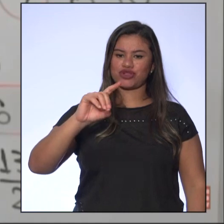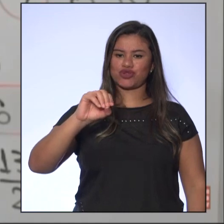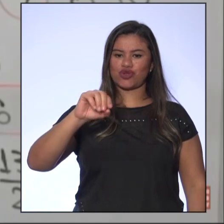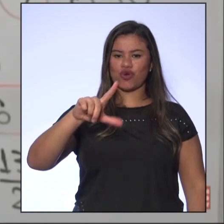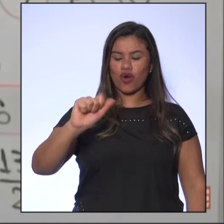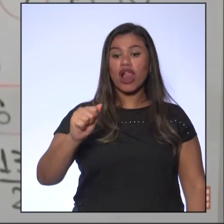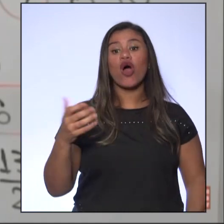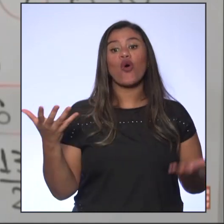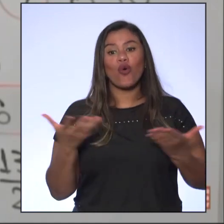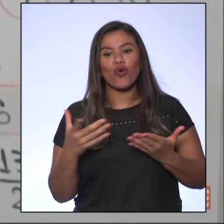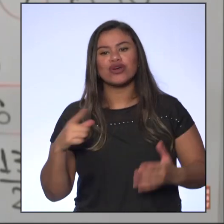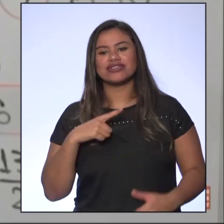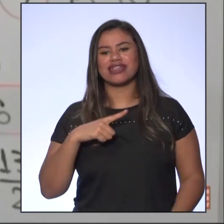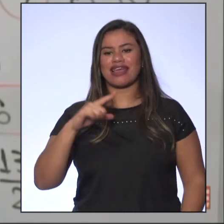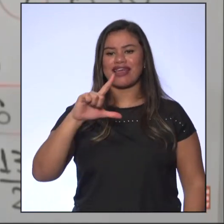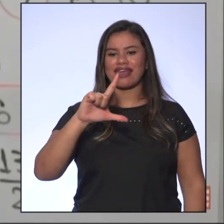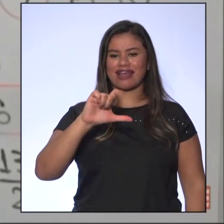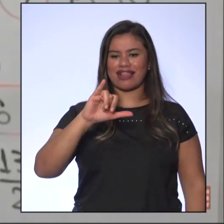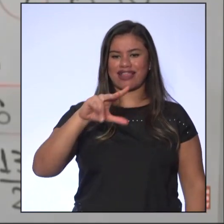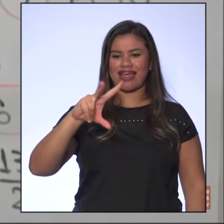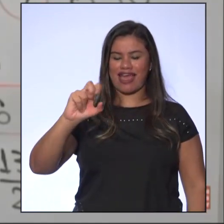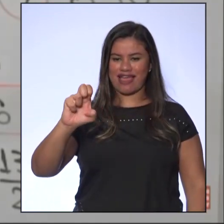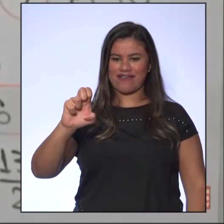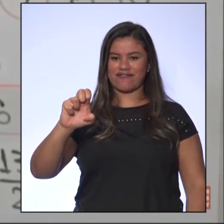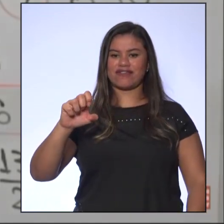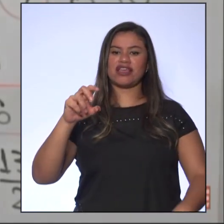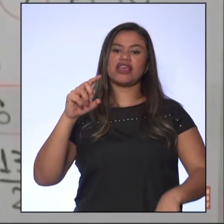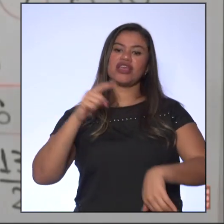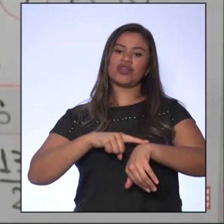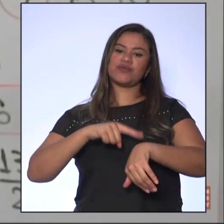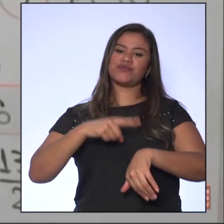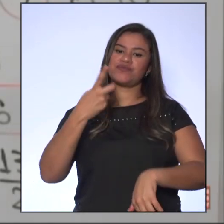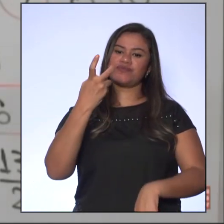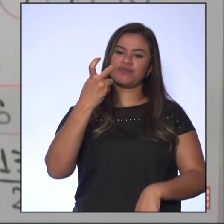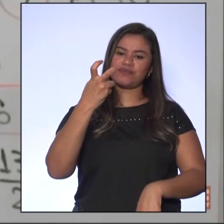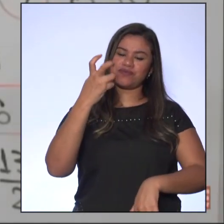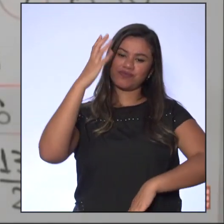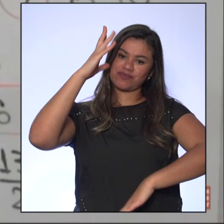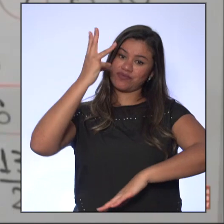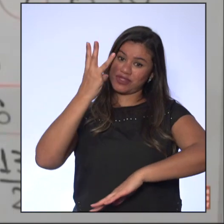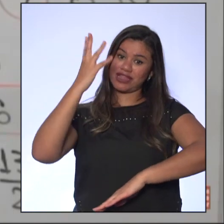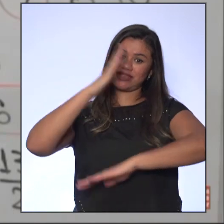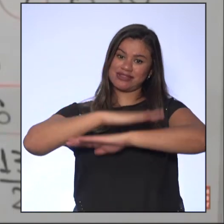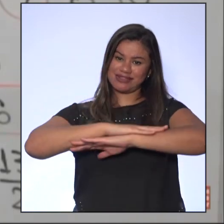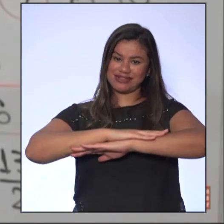uma live, 15 horas, tá? Lá no Matemática Rapidola.